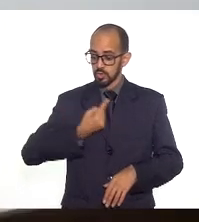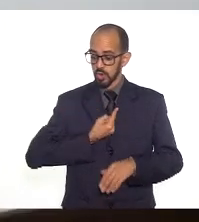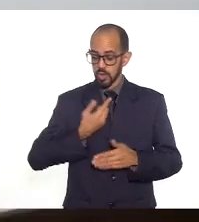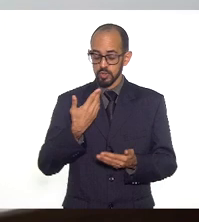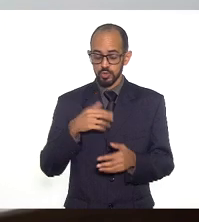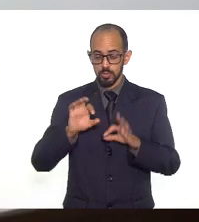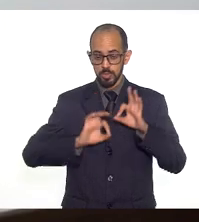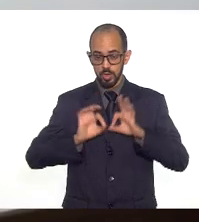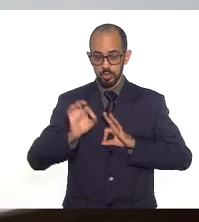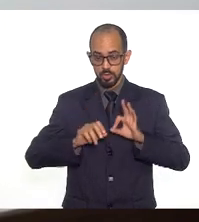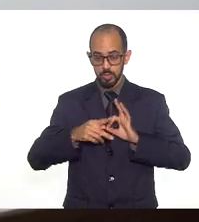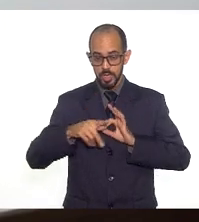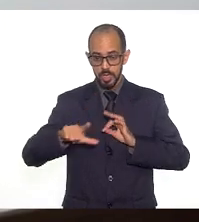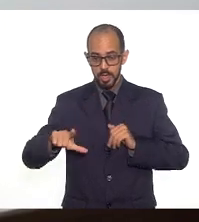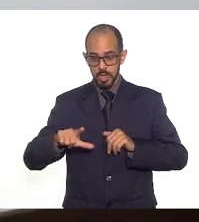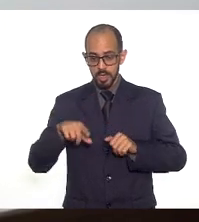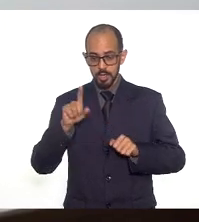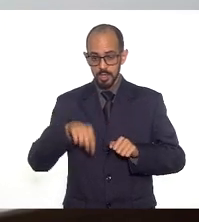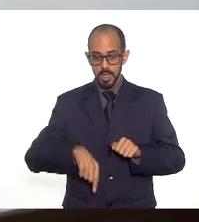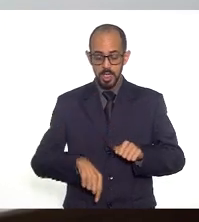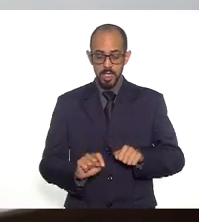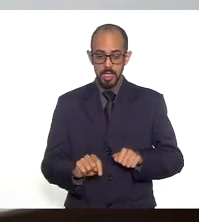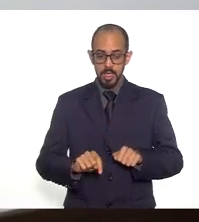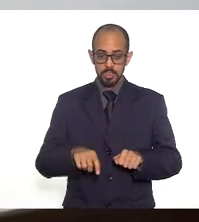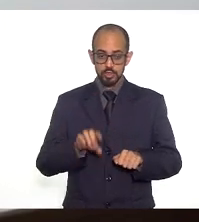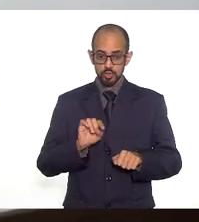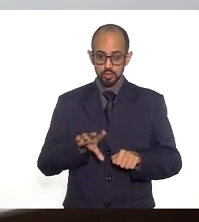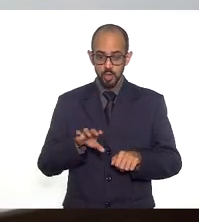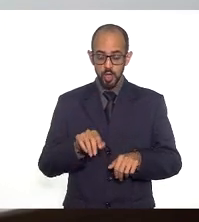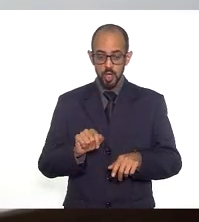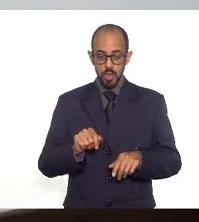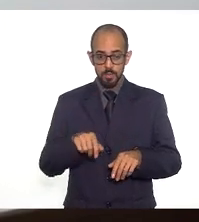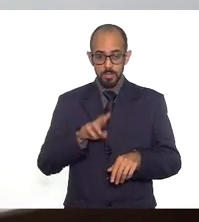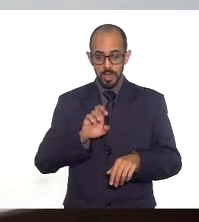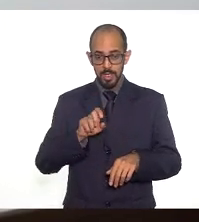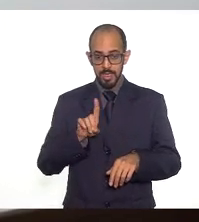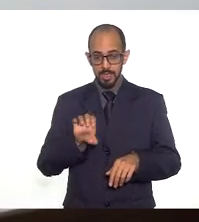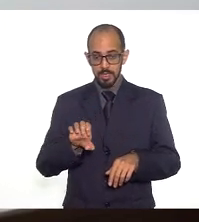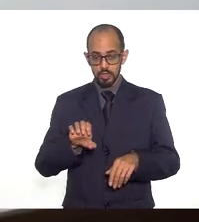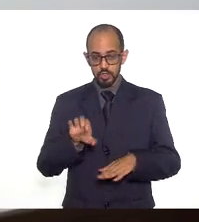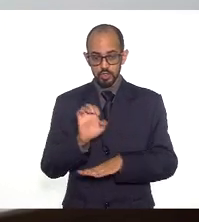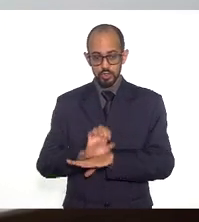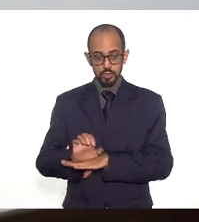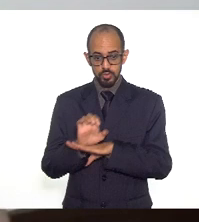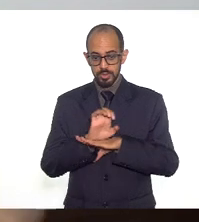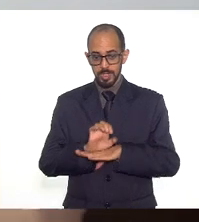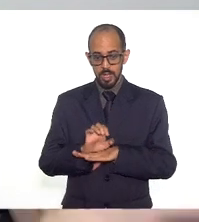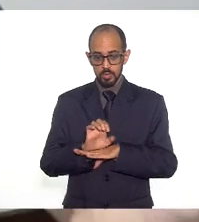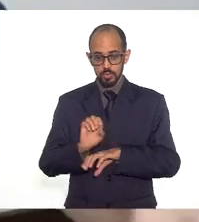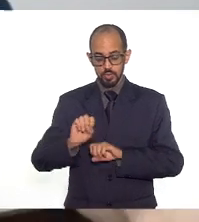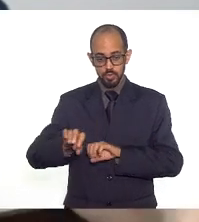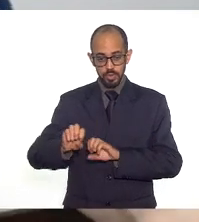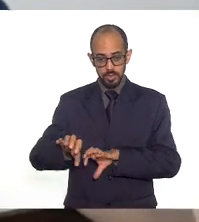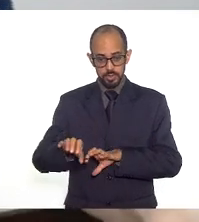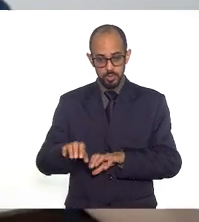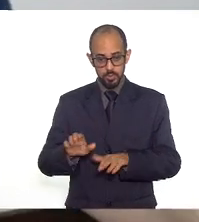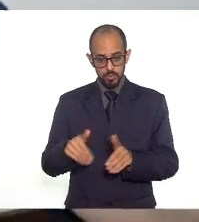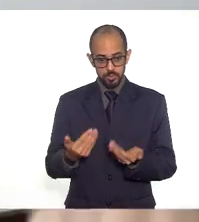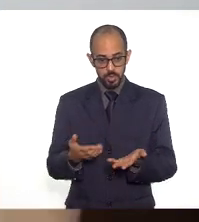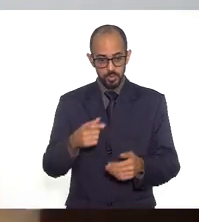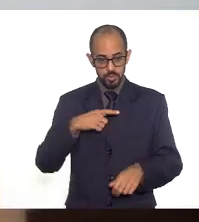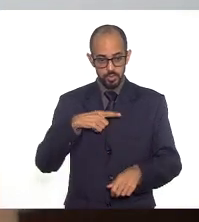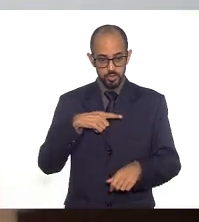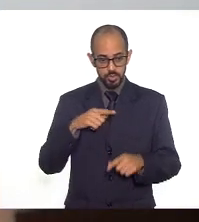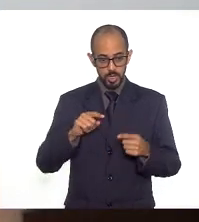de lei disciplina apenas a questão da rede estadual de educação. Então, assim, tem um foco, um